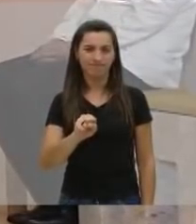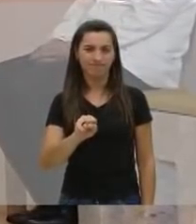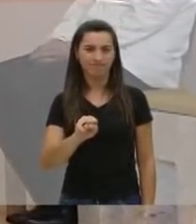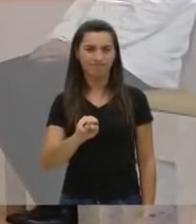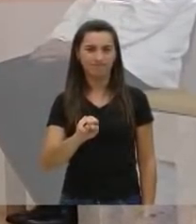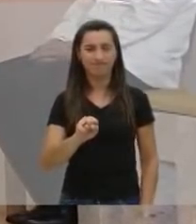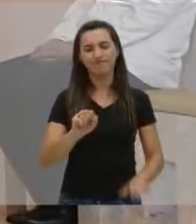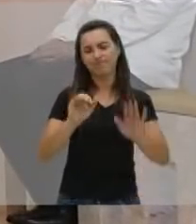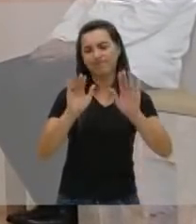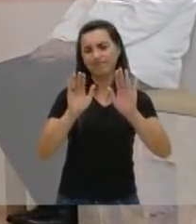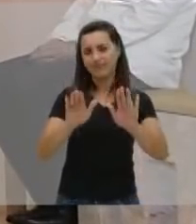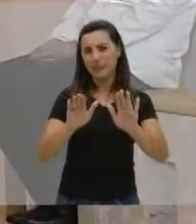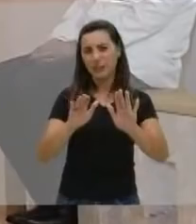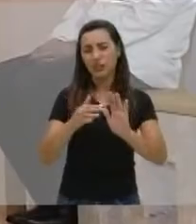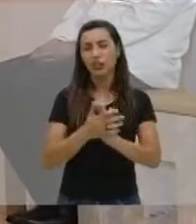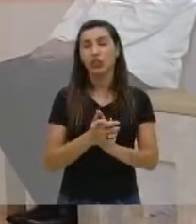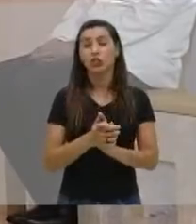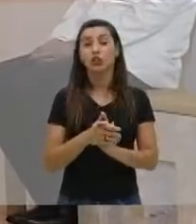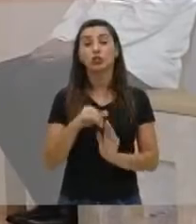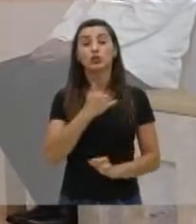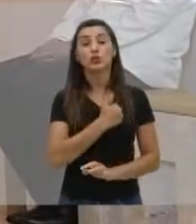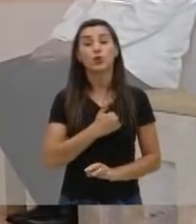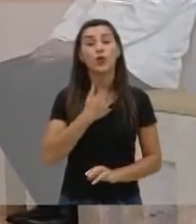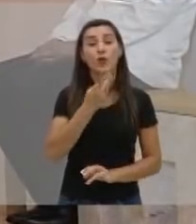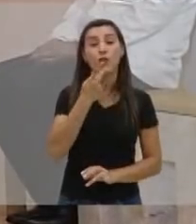e diz assim, chegou a hora.